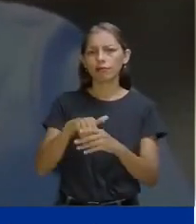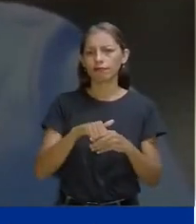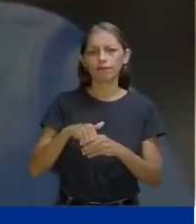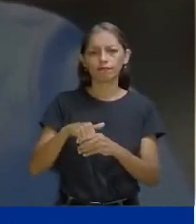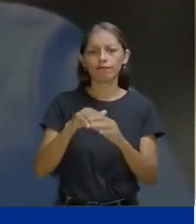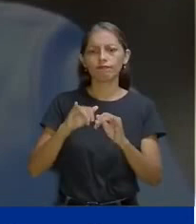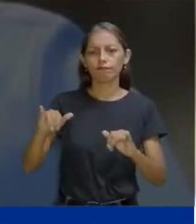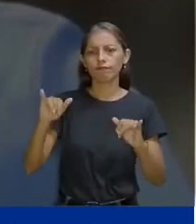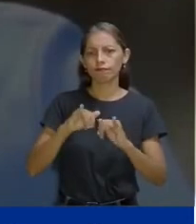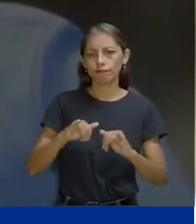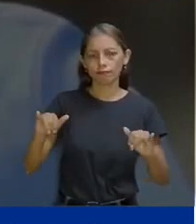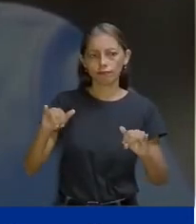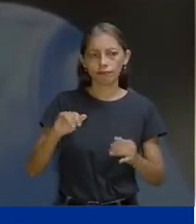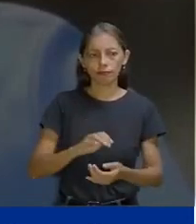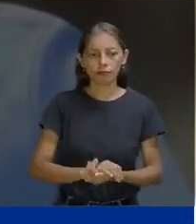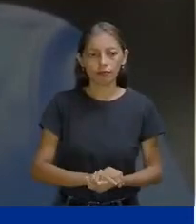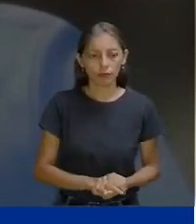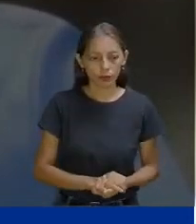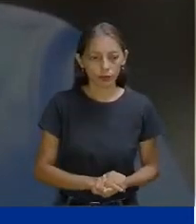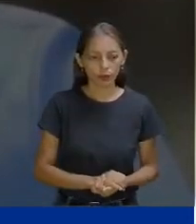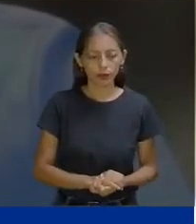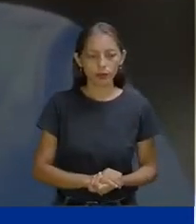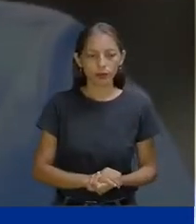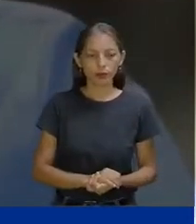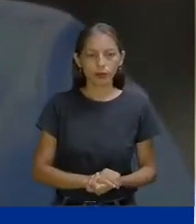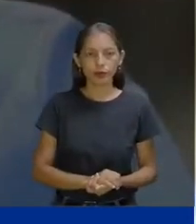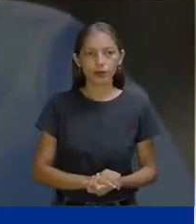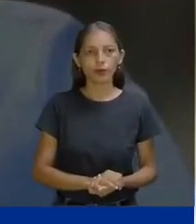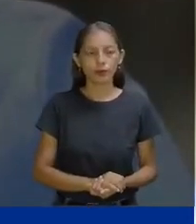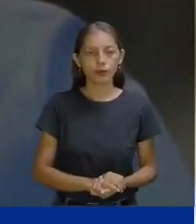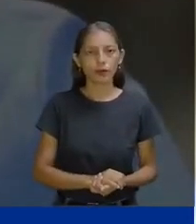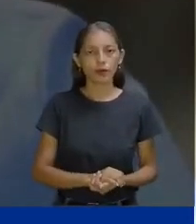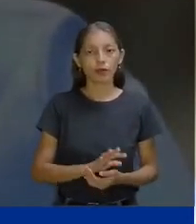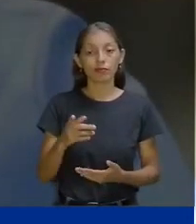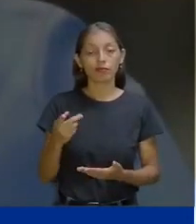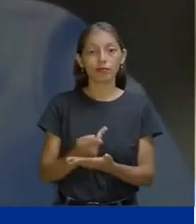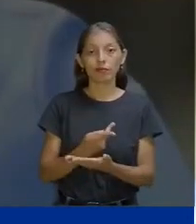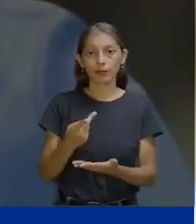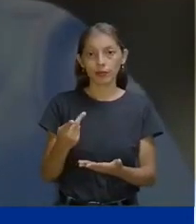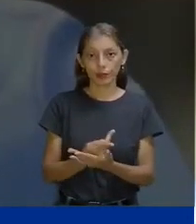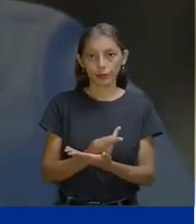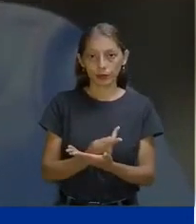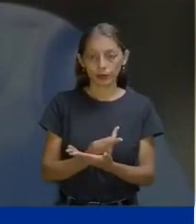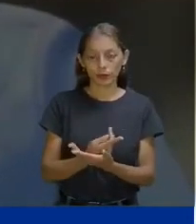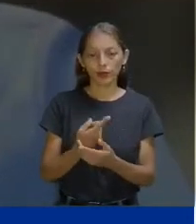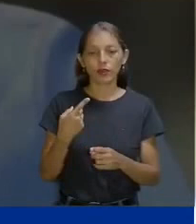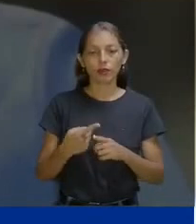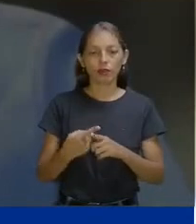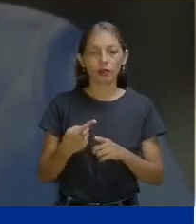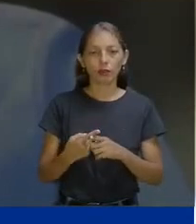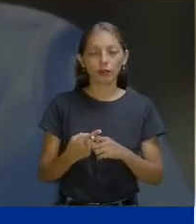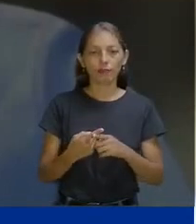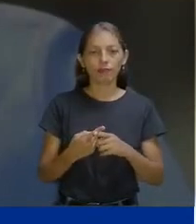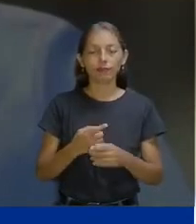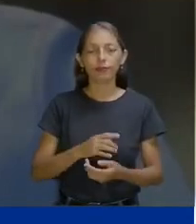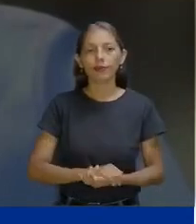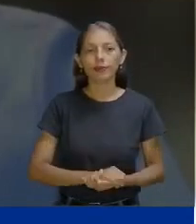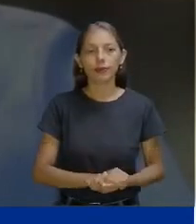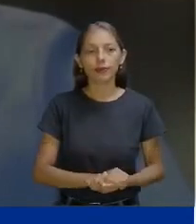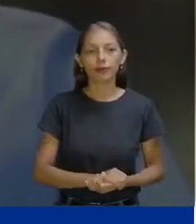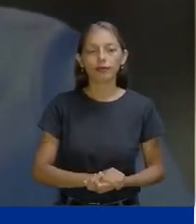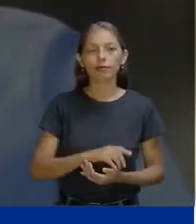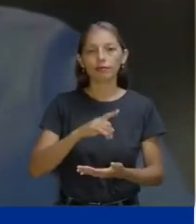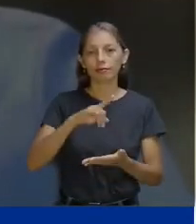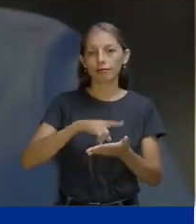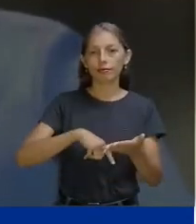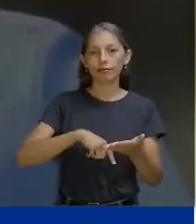R$ 176.681,42 reais, ela seria irregular, porque a agremiação ela limitou-se a juntar notas